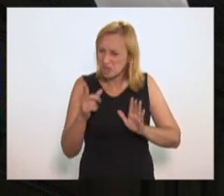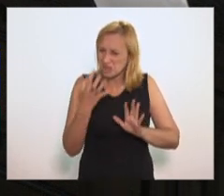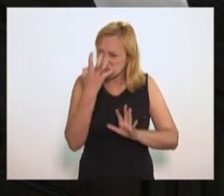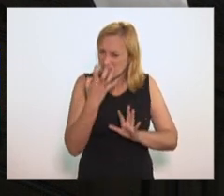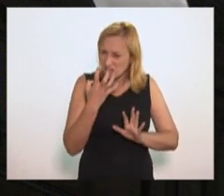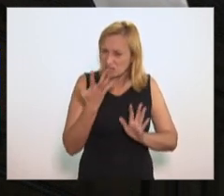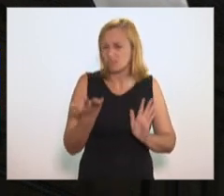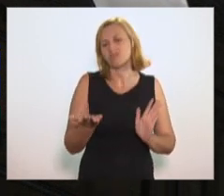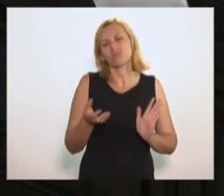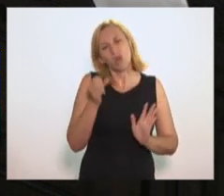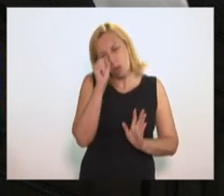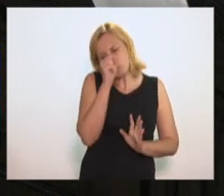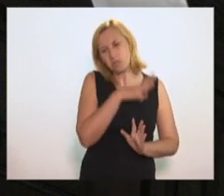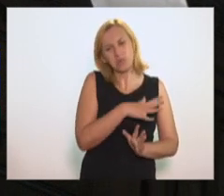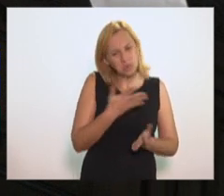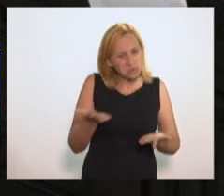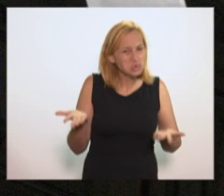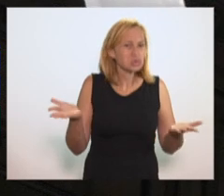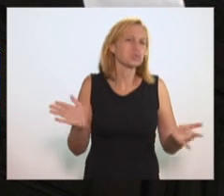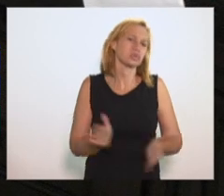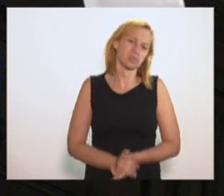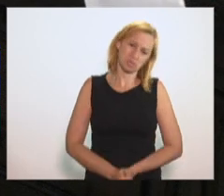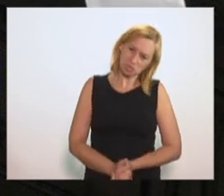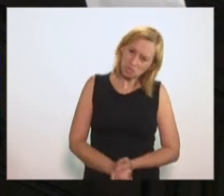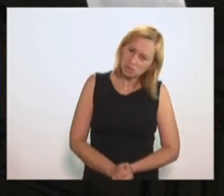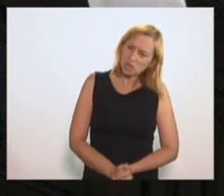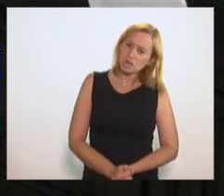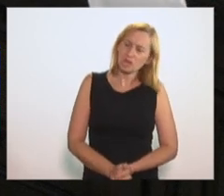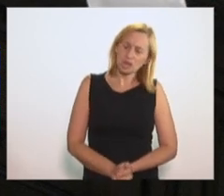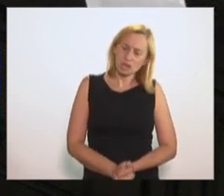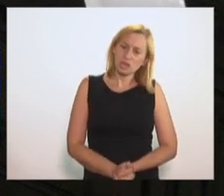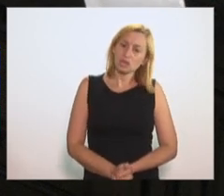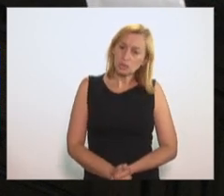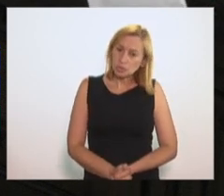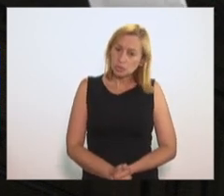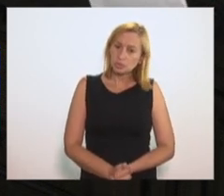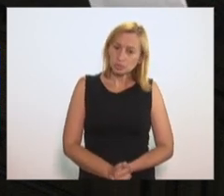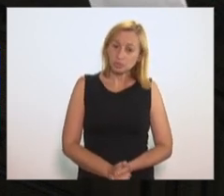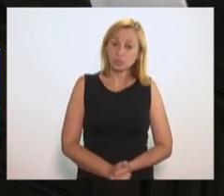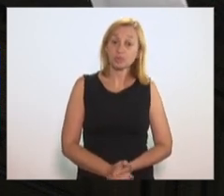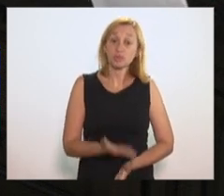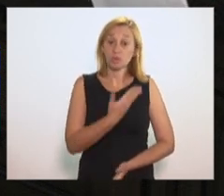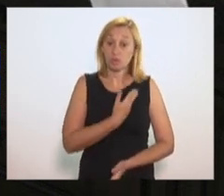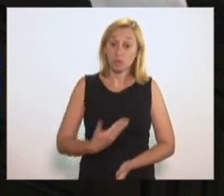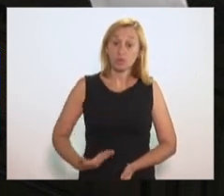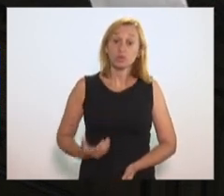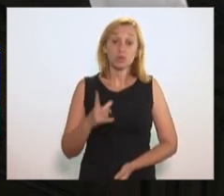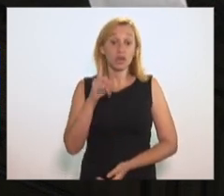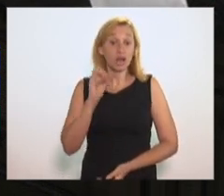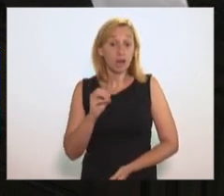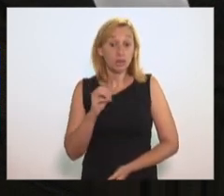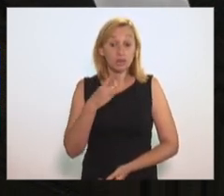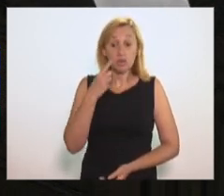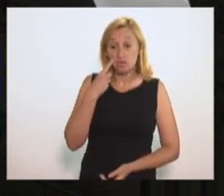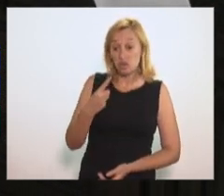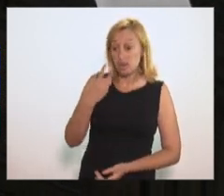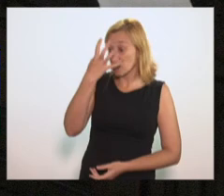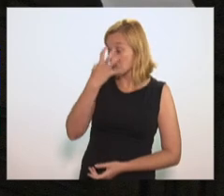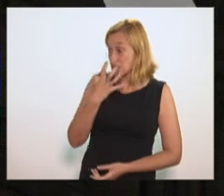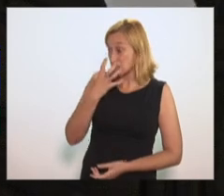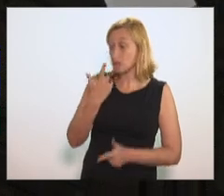é um absurdo que decorre da minimização que o governador Cláudio Castro está fazendo da gravidade da pandemia